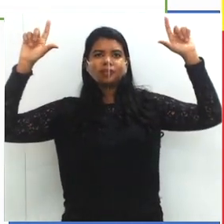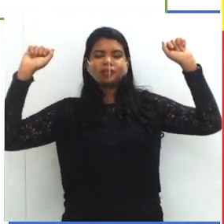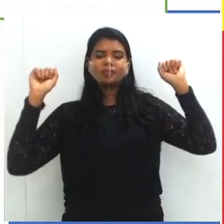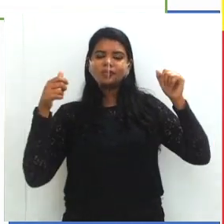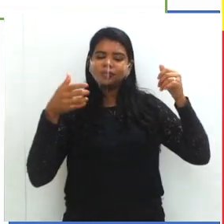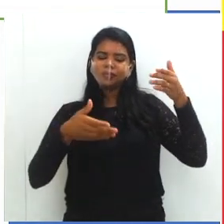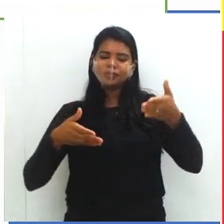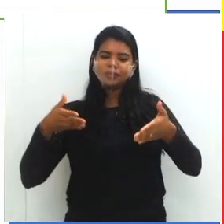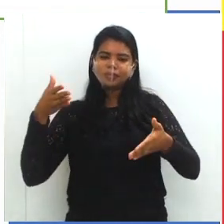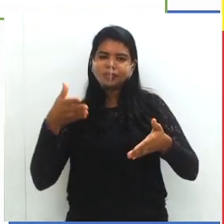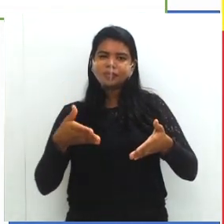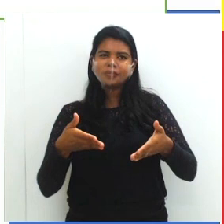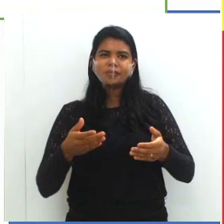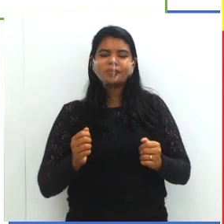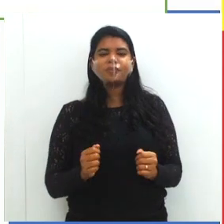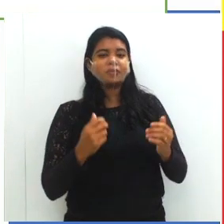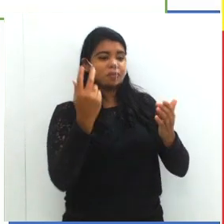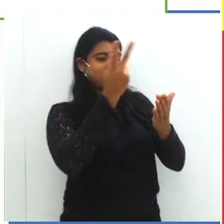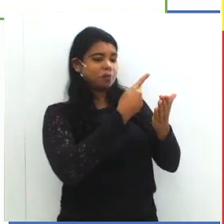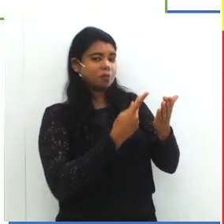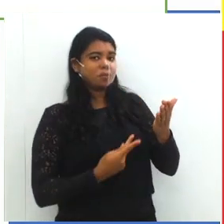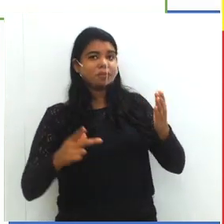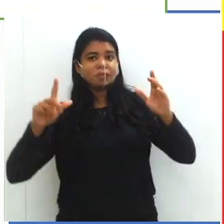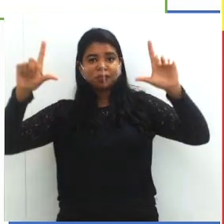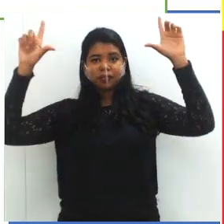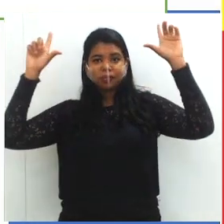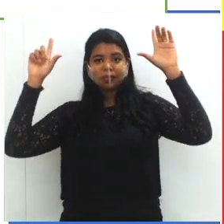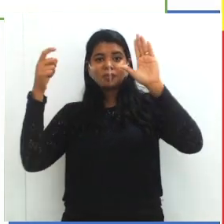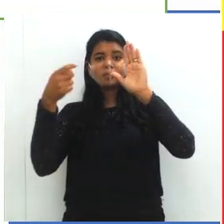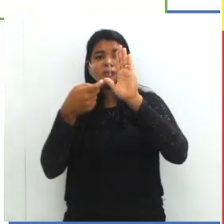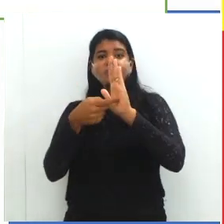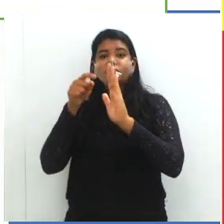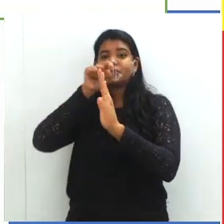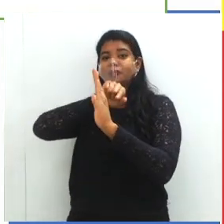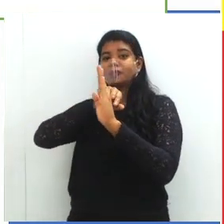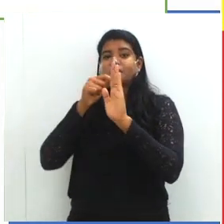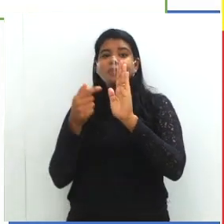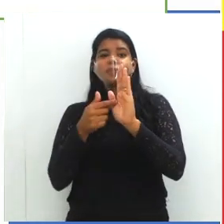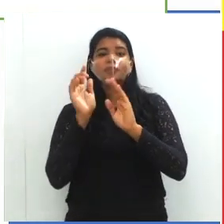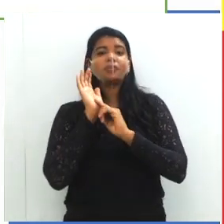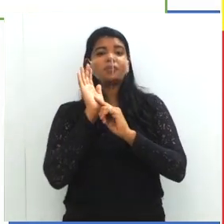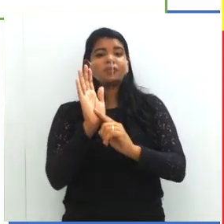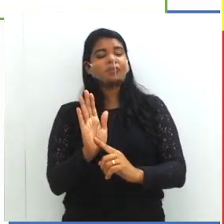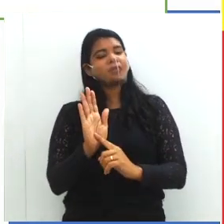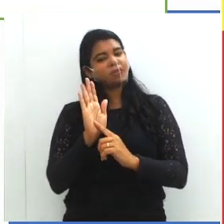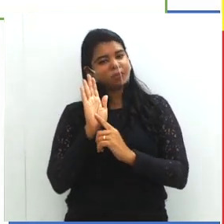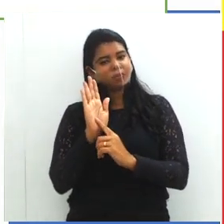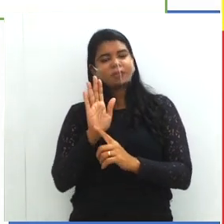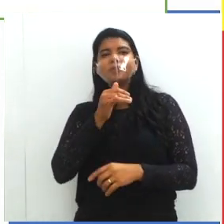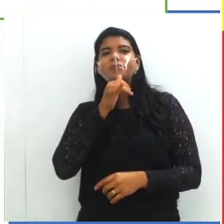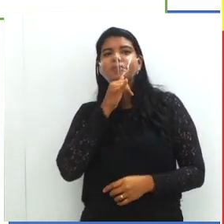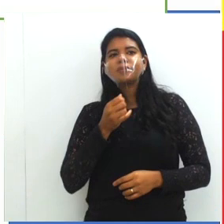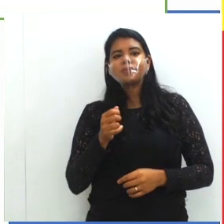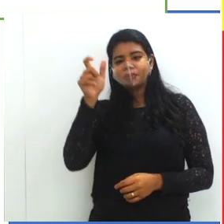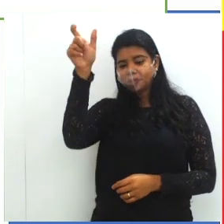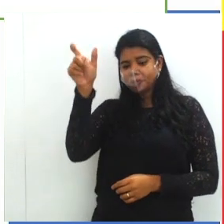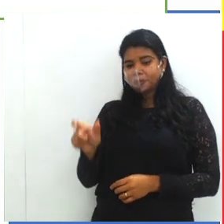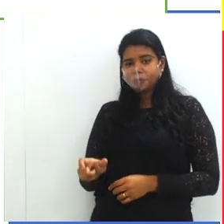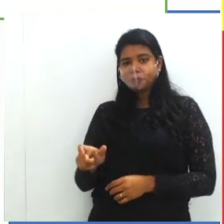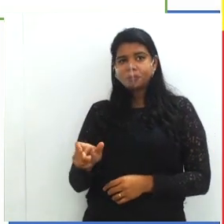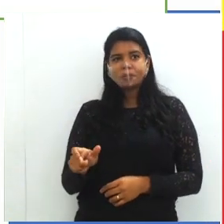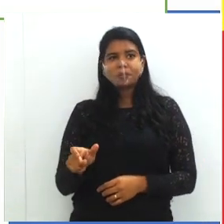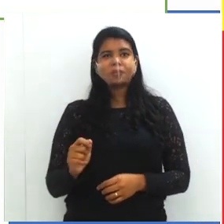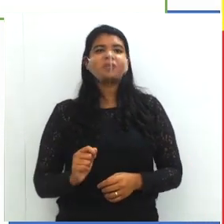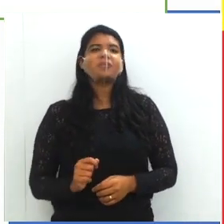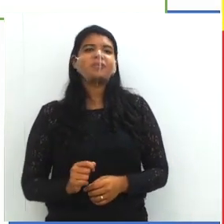a participação. Esse desenho é uma metáfora que está colocando justamente, mostrando, aliás, um cidadão e